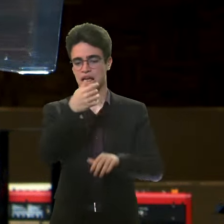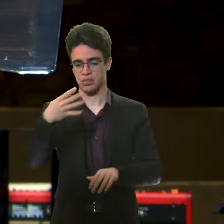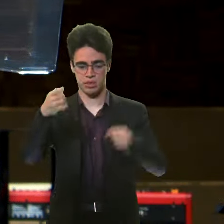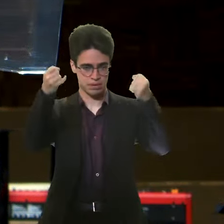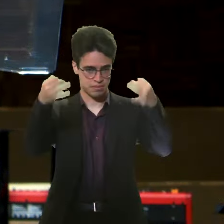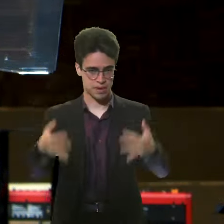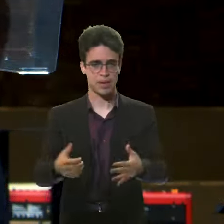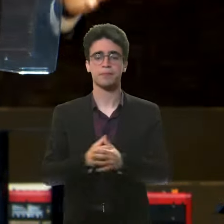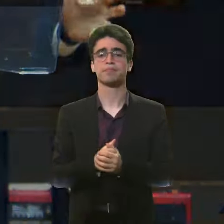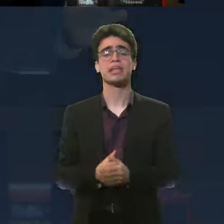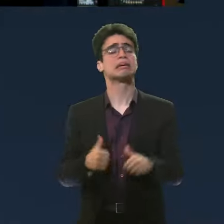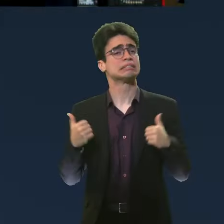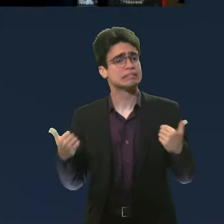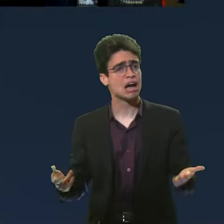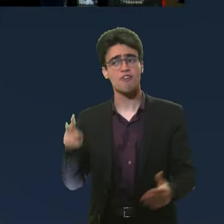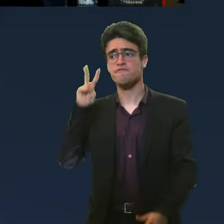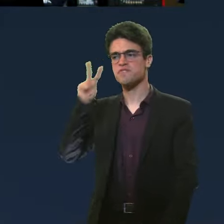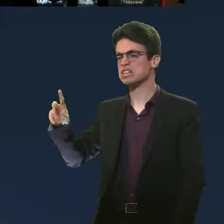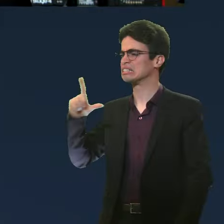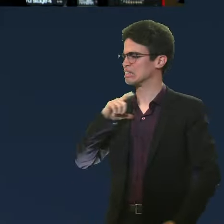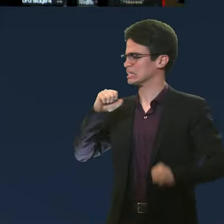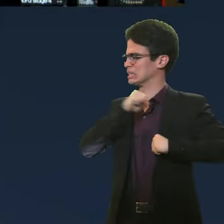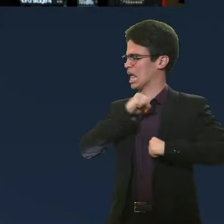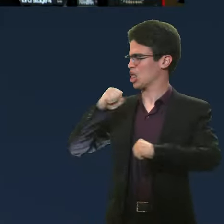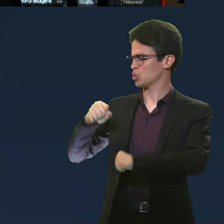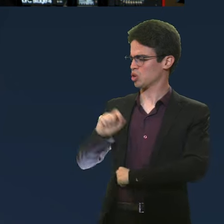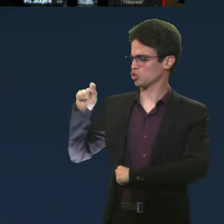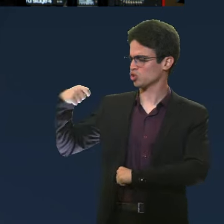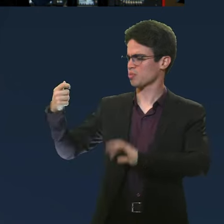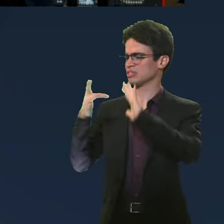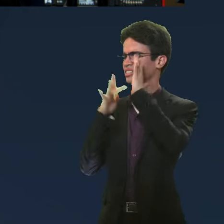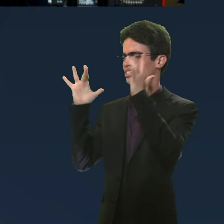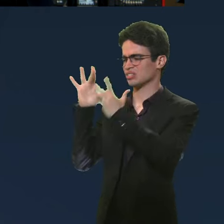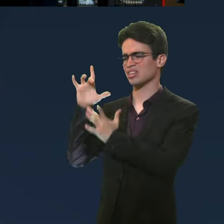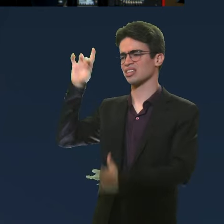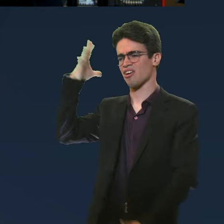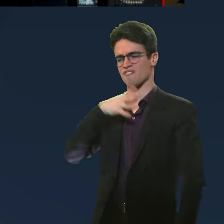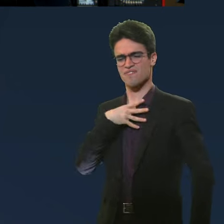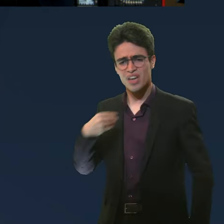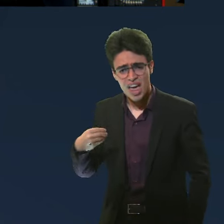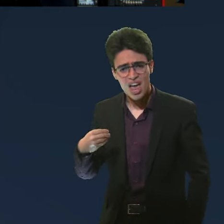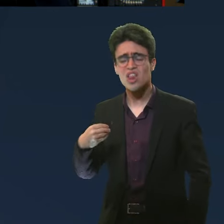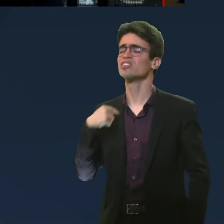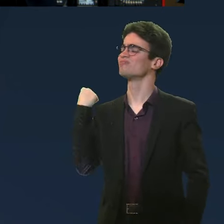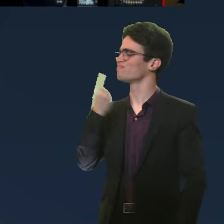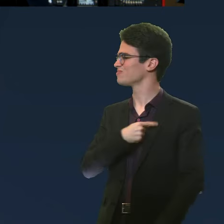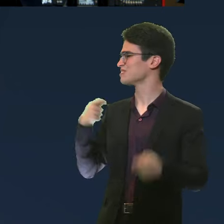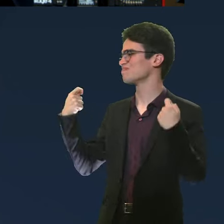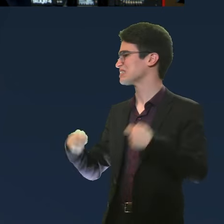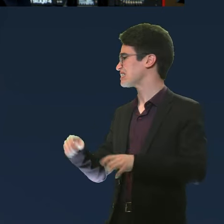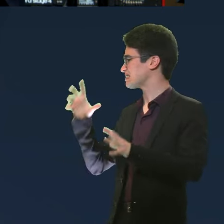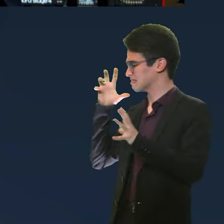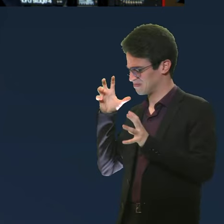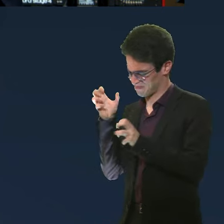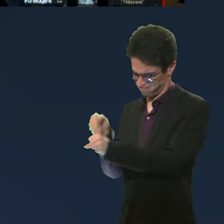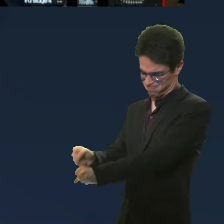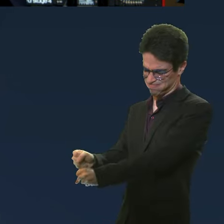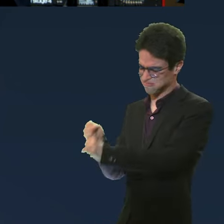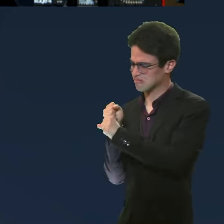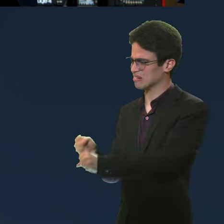temos um grande sumo sacerdote, que adentrou os céus, Jesus, o Filho de Deus, apeguemo-nos com toda a firmeza à fé